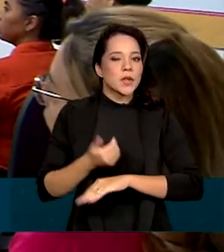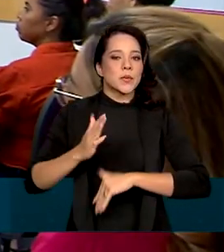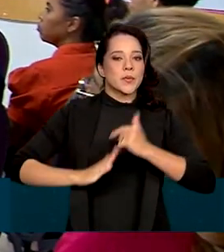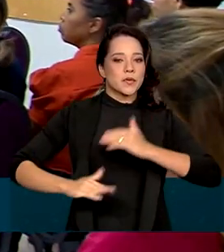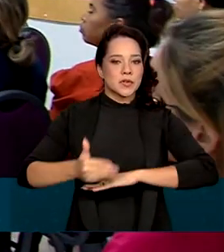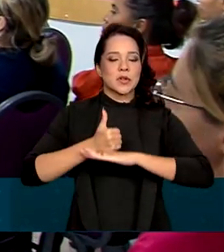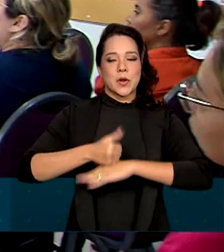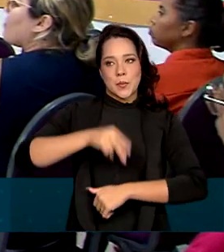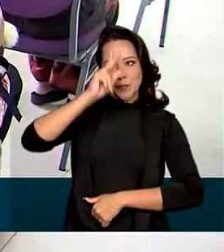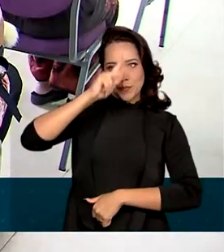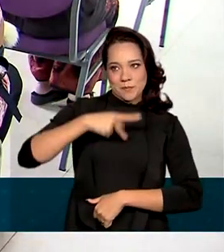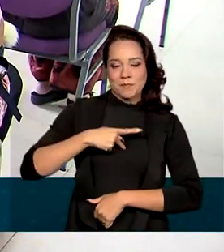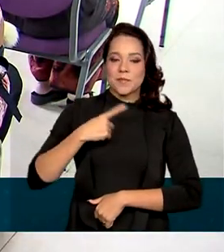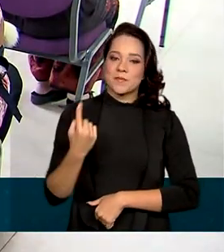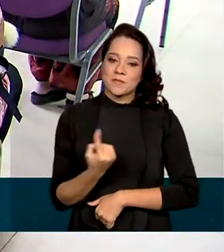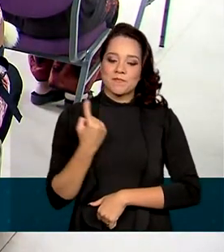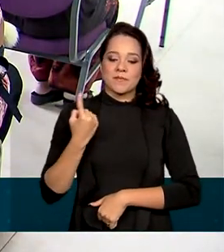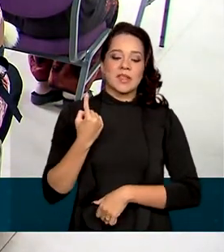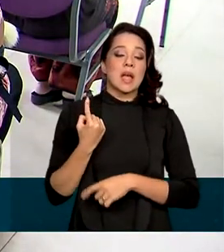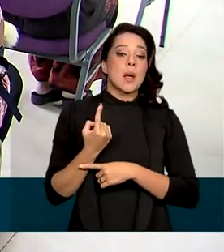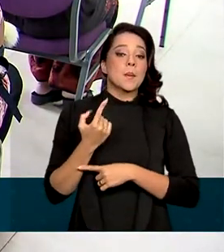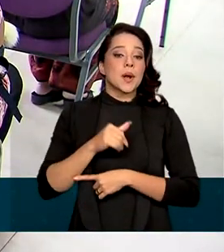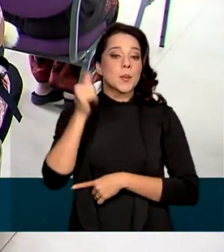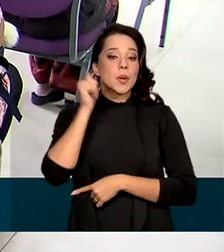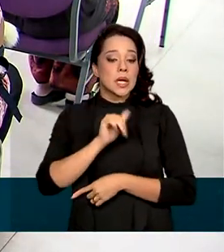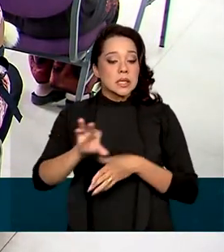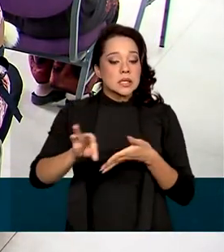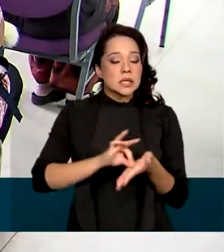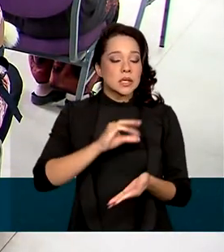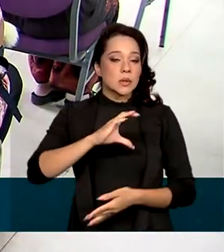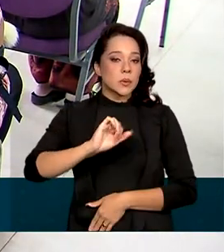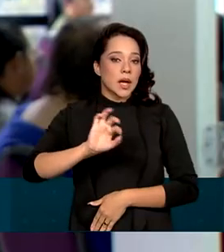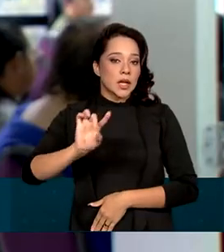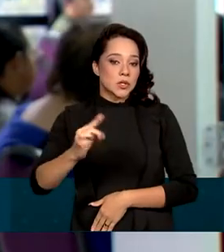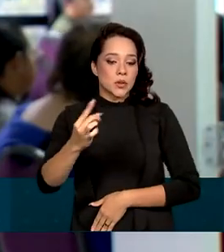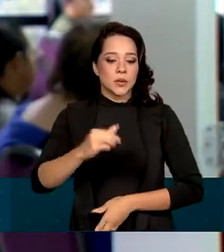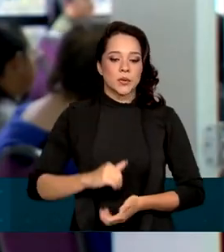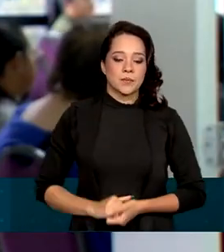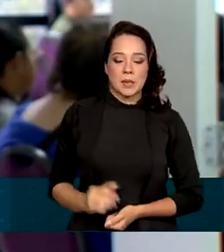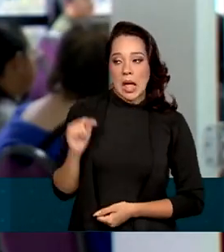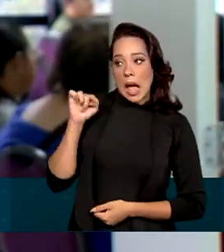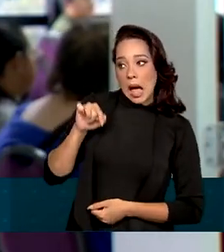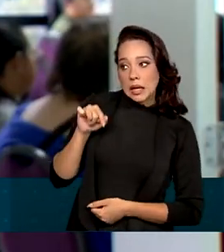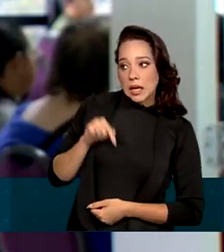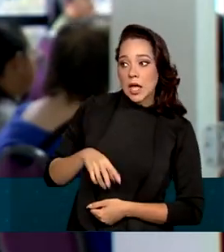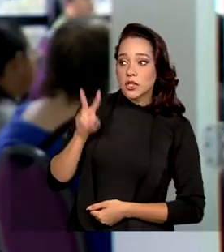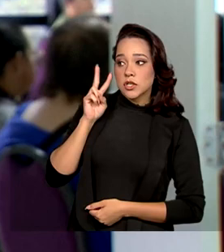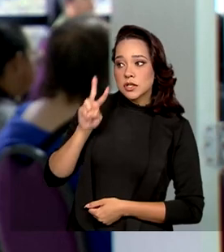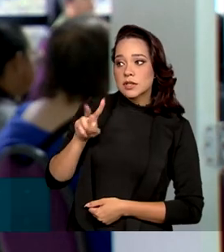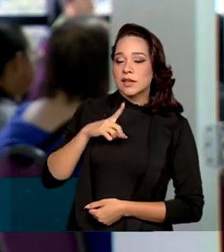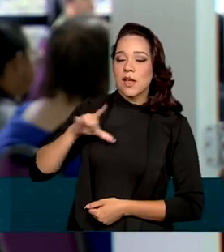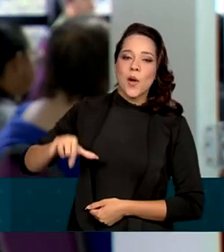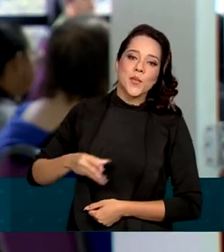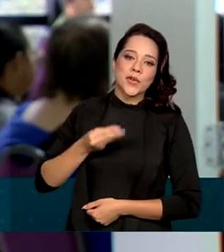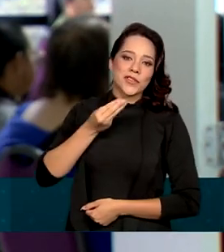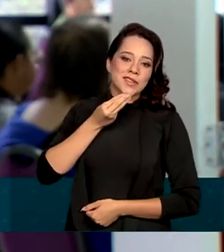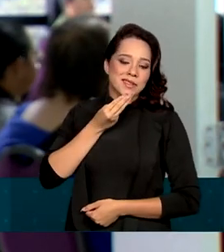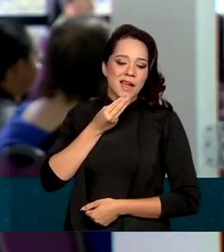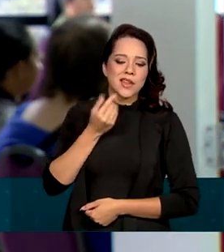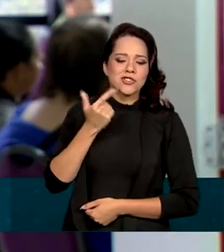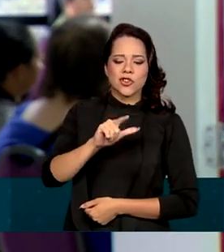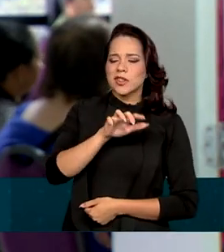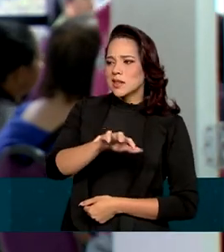e autonomia financeira para mulheres inscritas no Cadastro Único. Aqui a gente vem ter oportunidades em